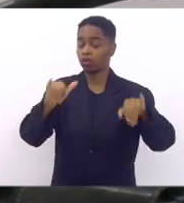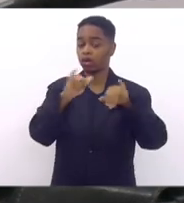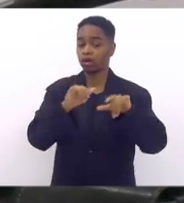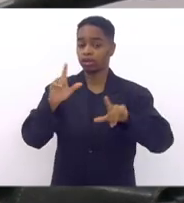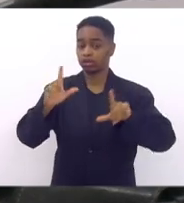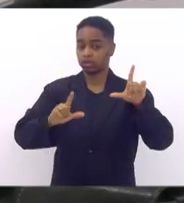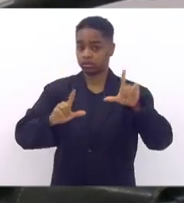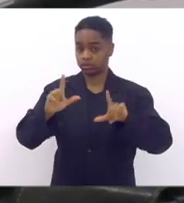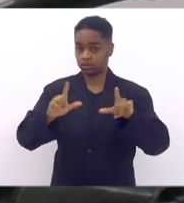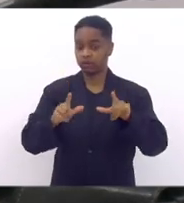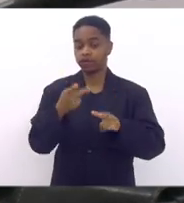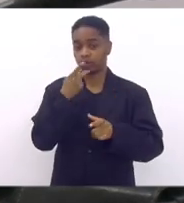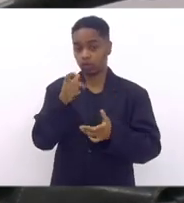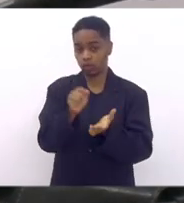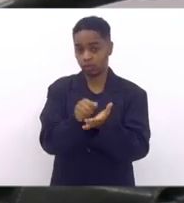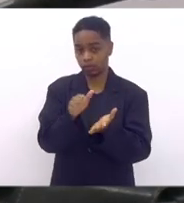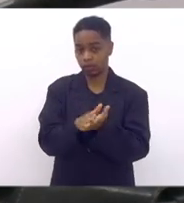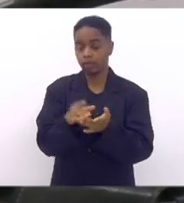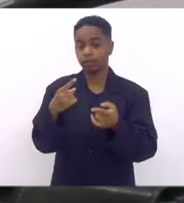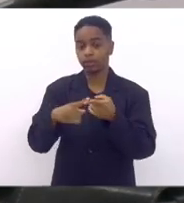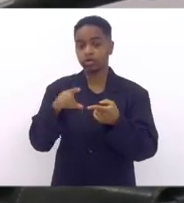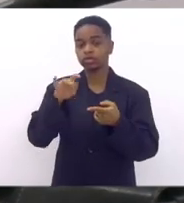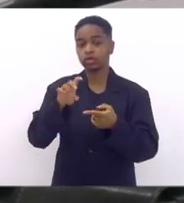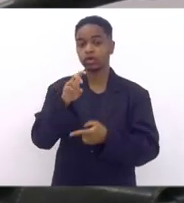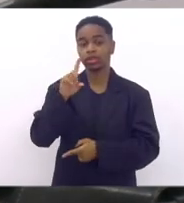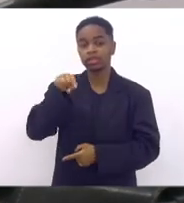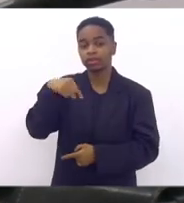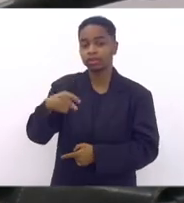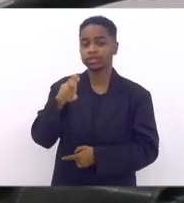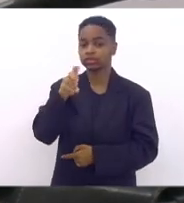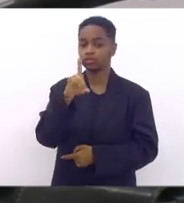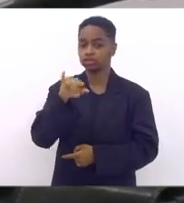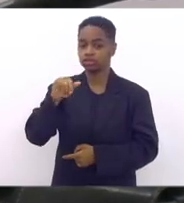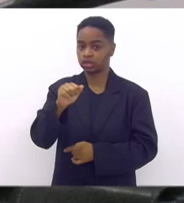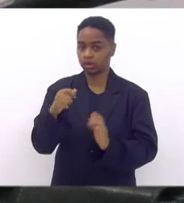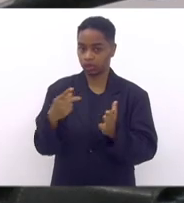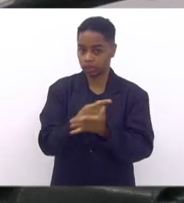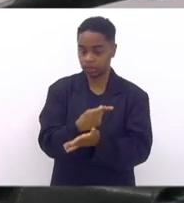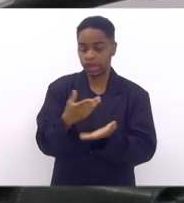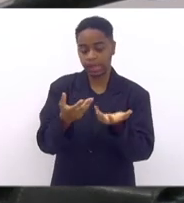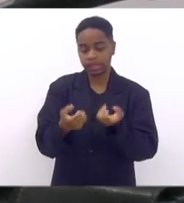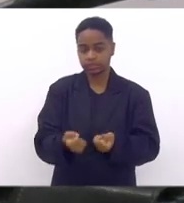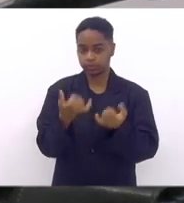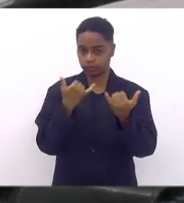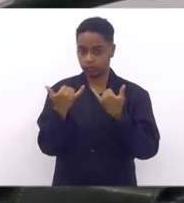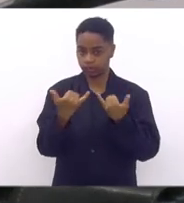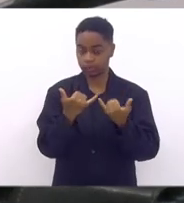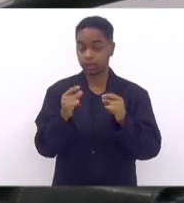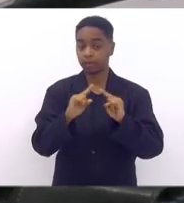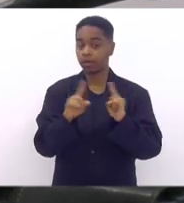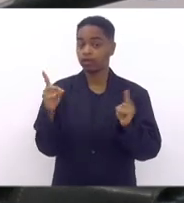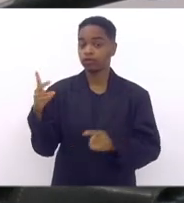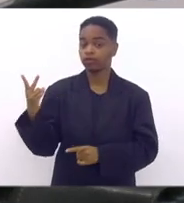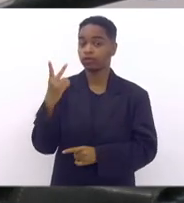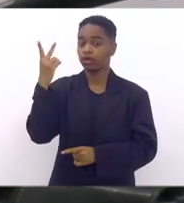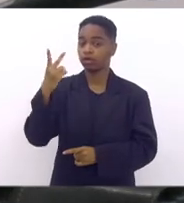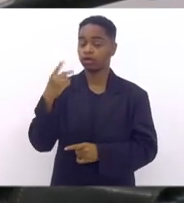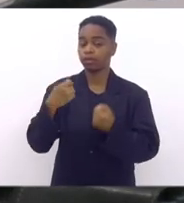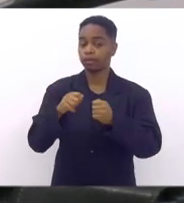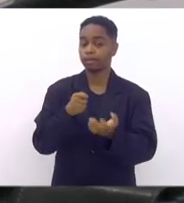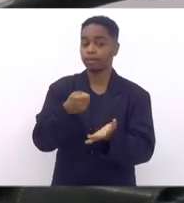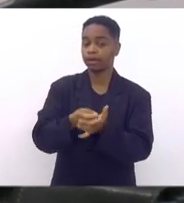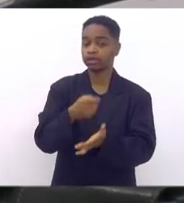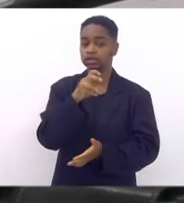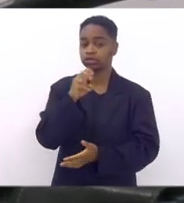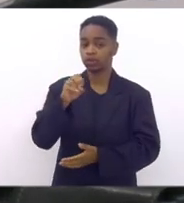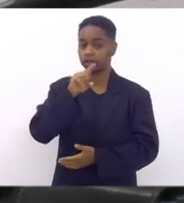que ela só recebeu cinco dias depois que ela tomou conhecimento do ocorrido e que ela mutou então o valor cobrado pode chegar a 50.000